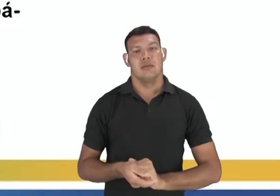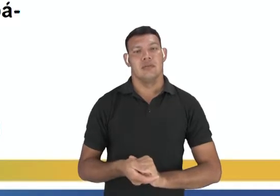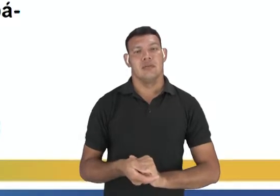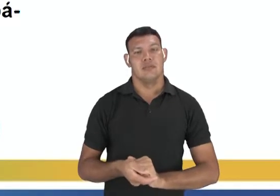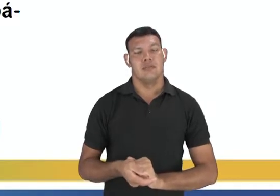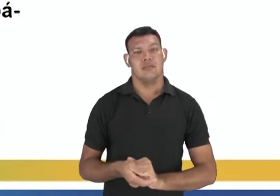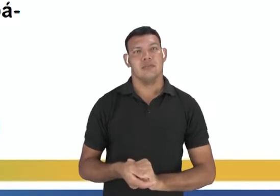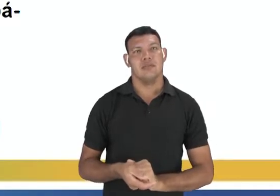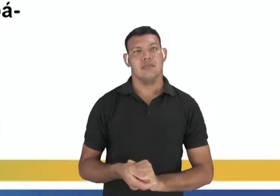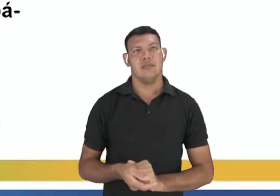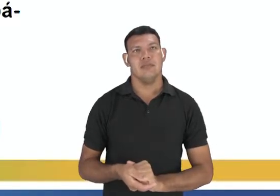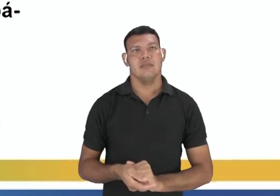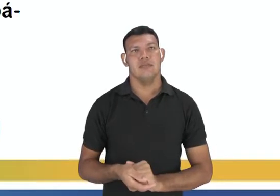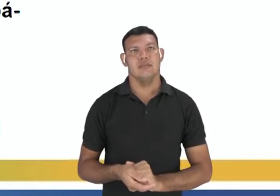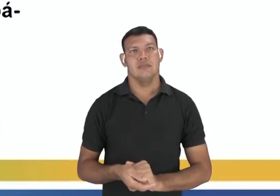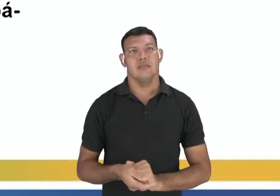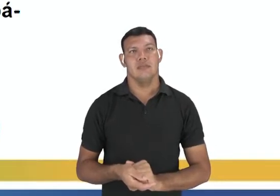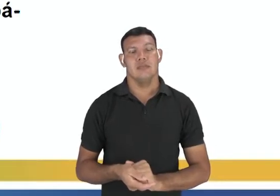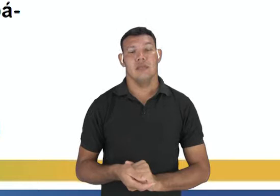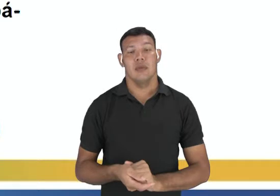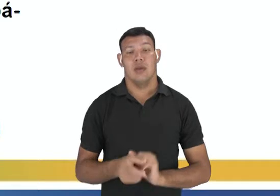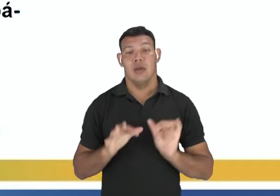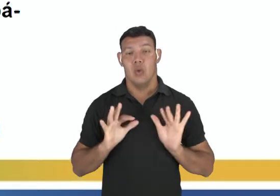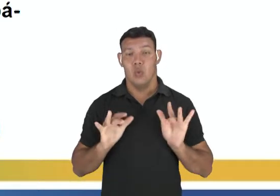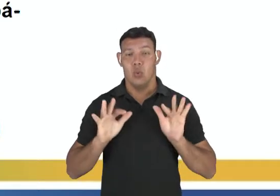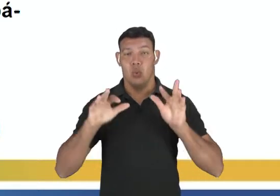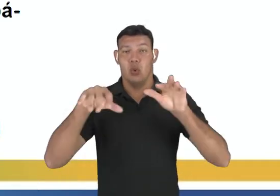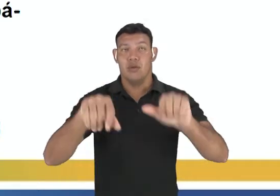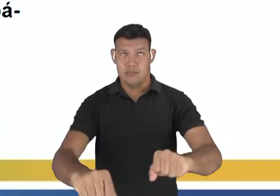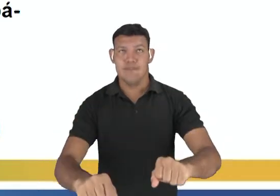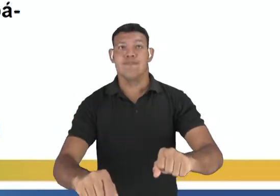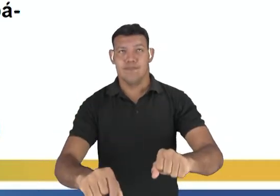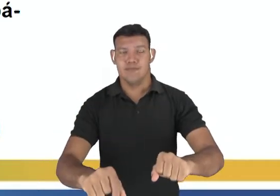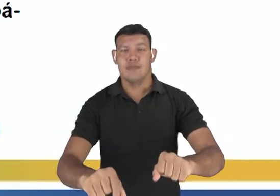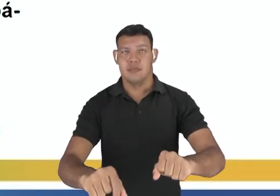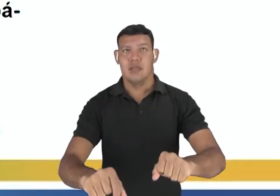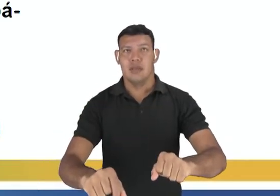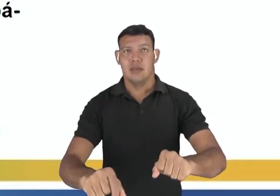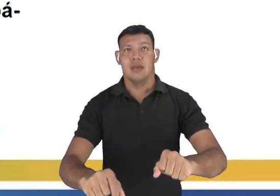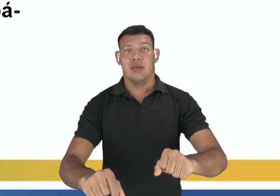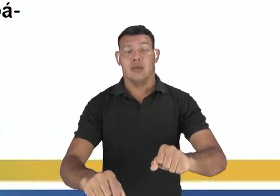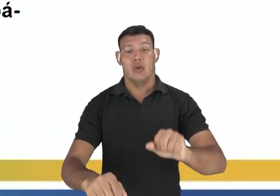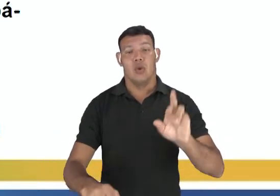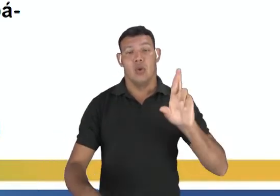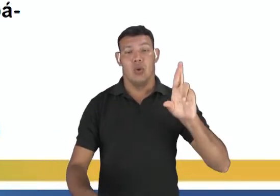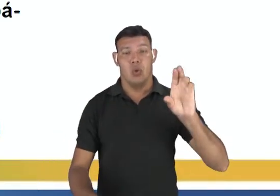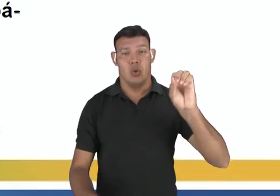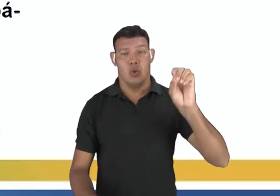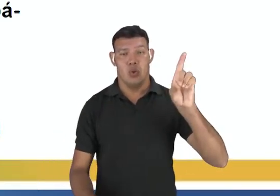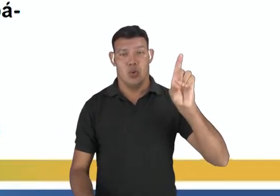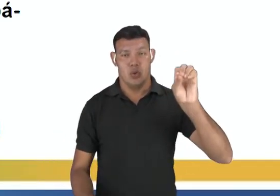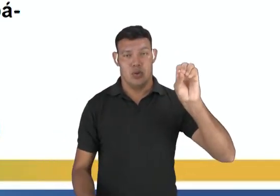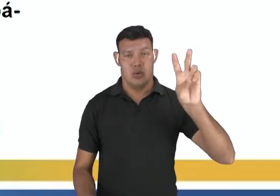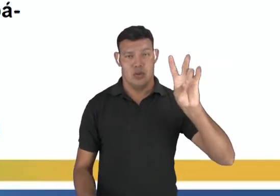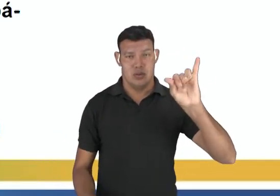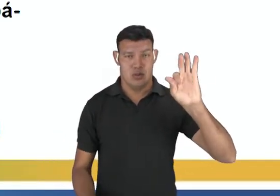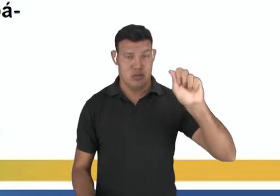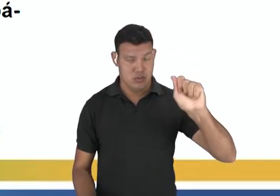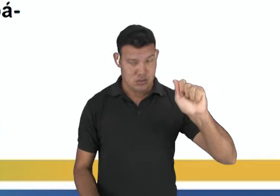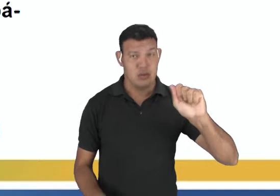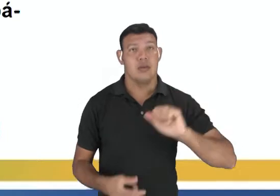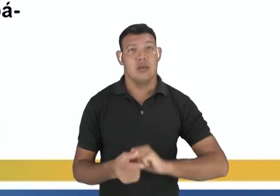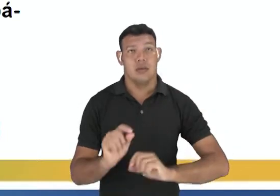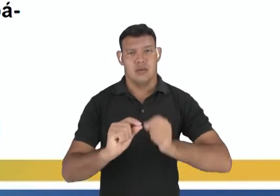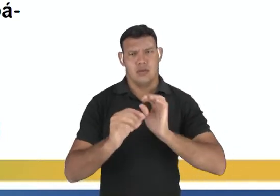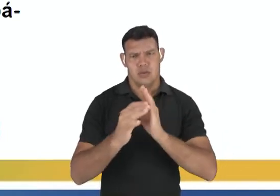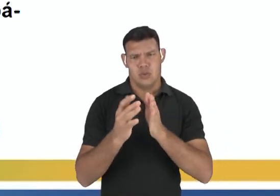Amazônia? Vejamos, entre as décadas de 1950 a 1980, milhares de